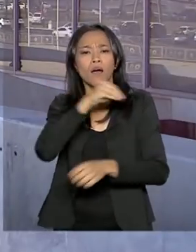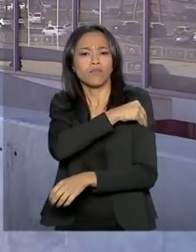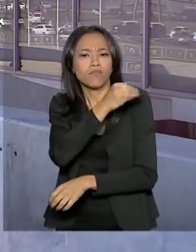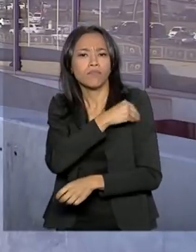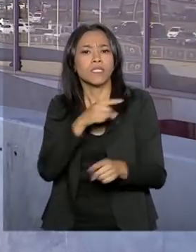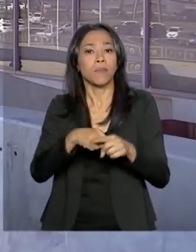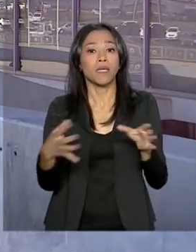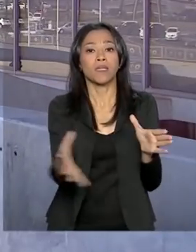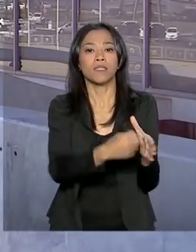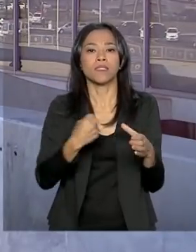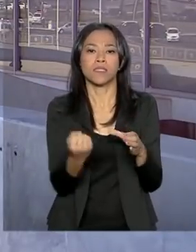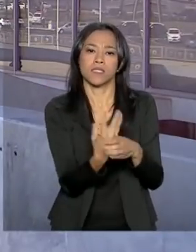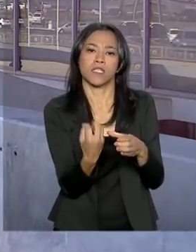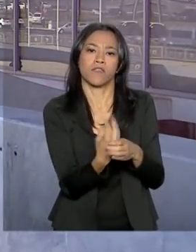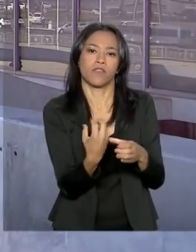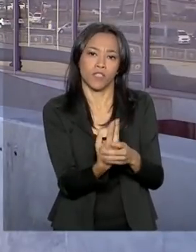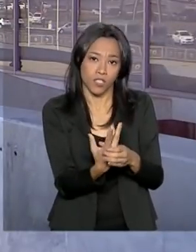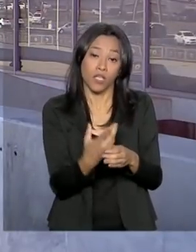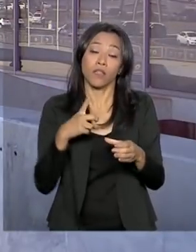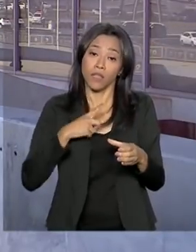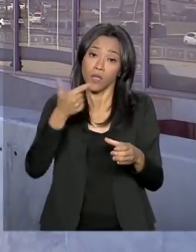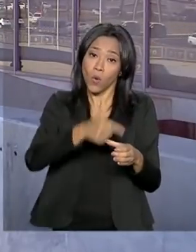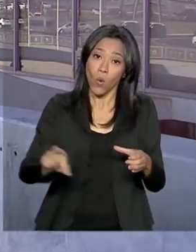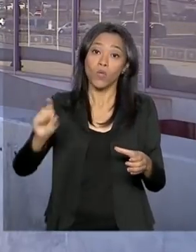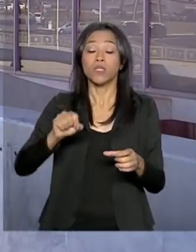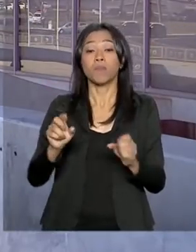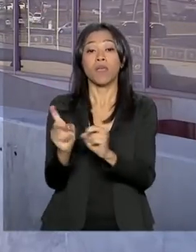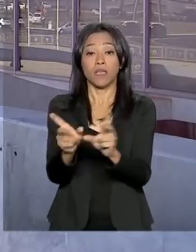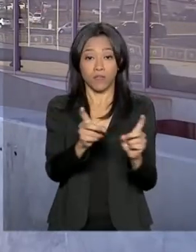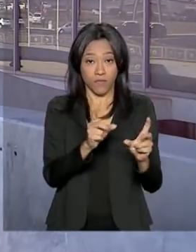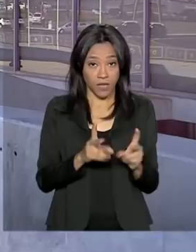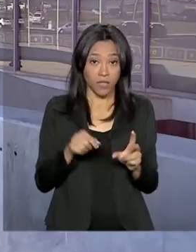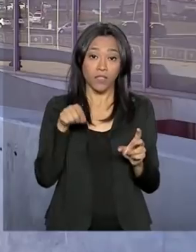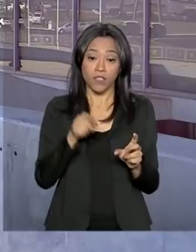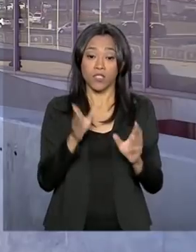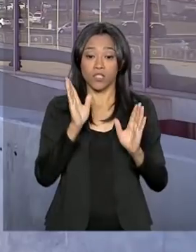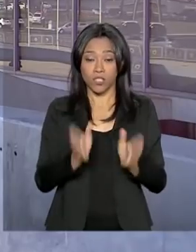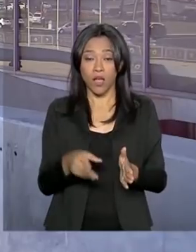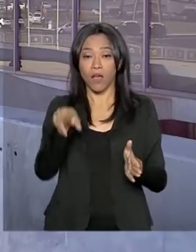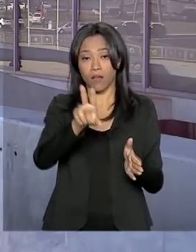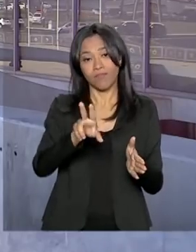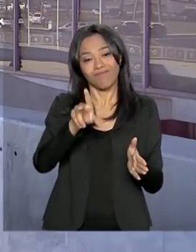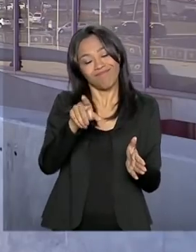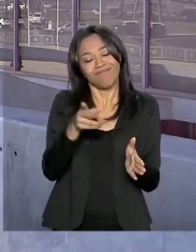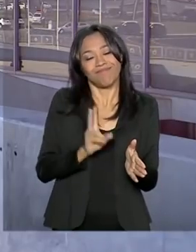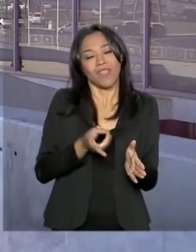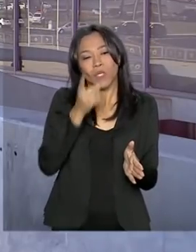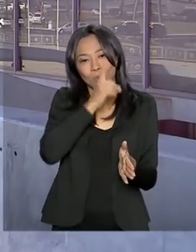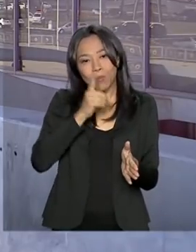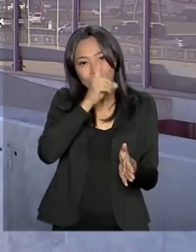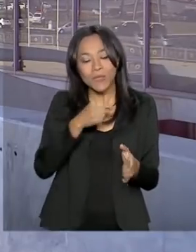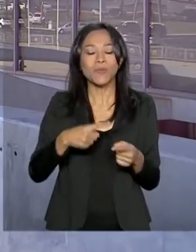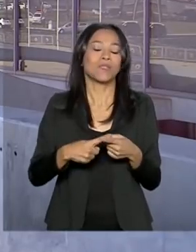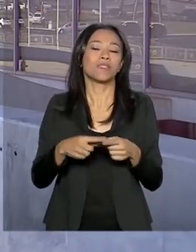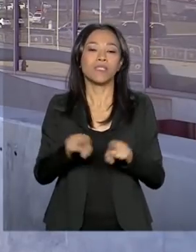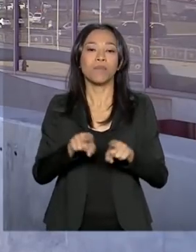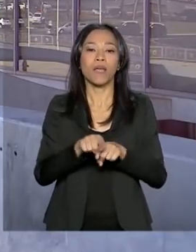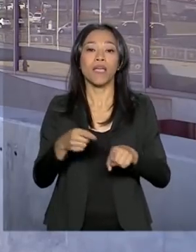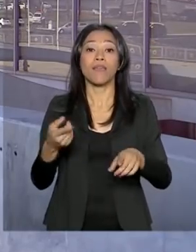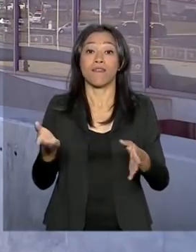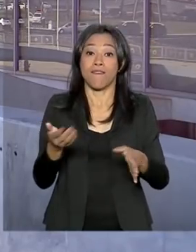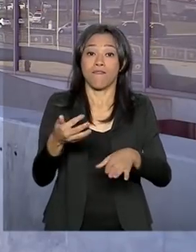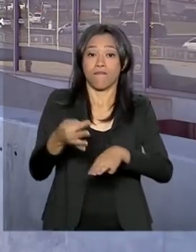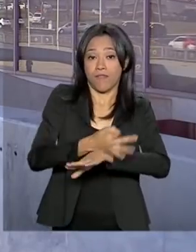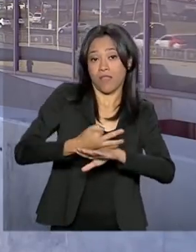cerveja. Há também atividades de comércio que geralmente já funcionam aos domingos e feriados, como os